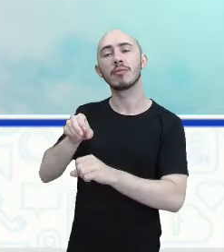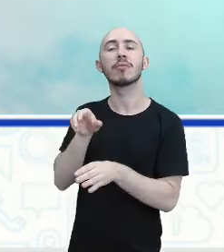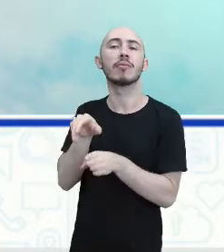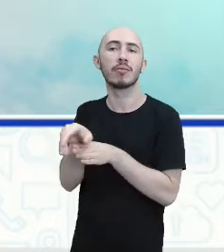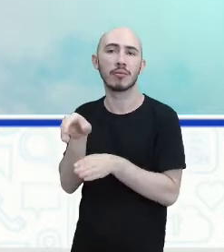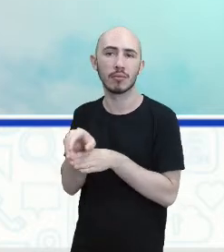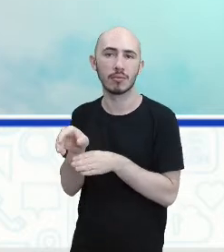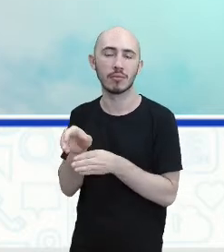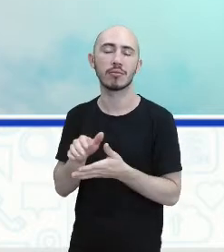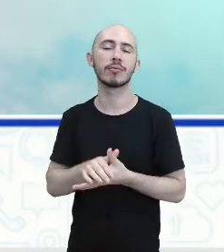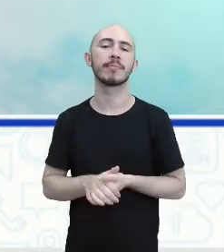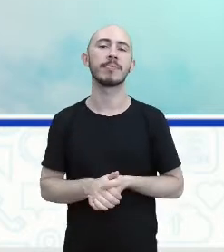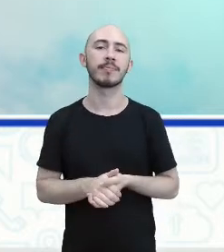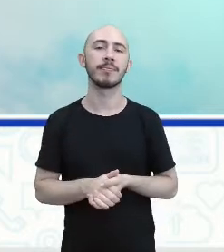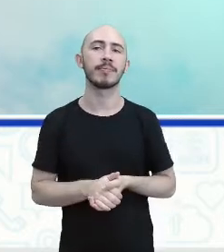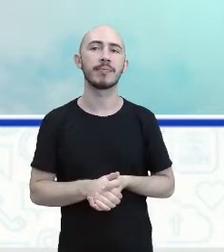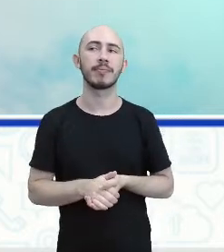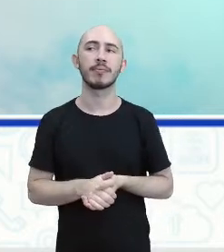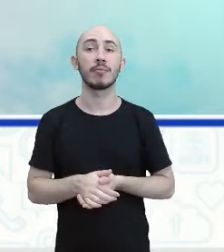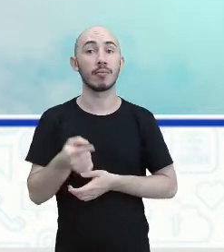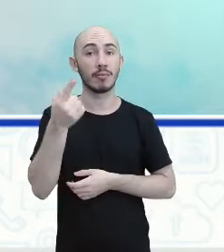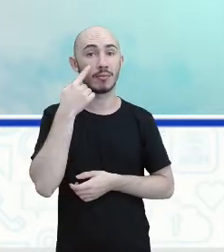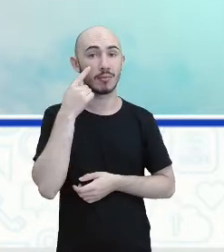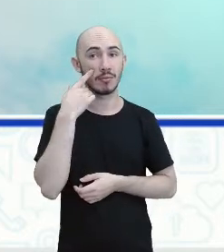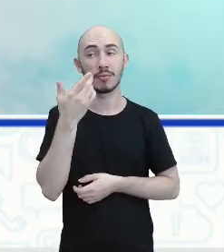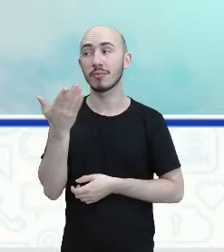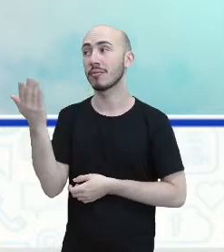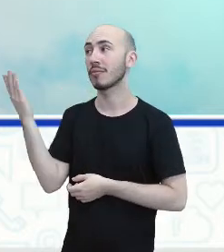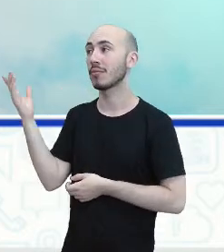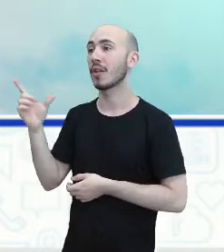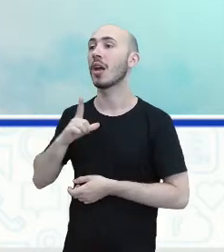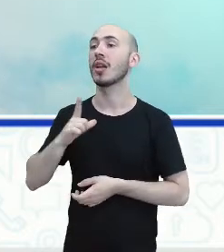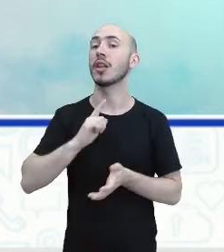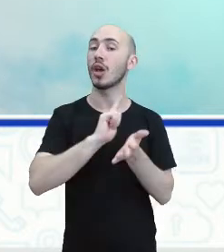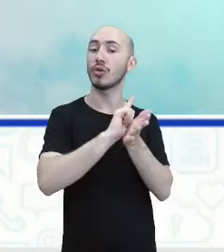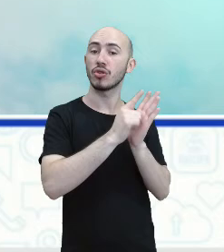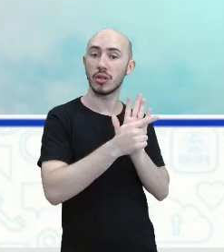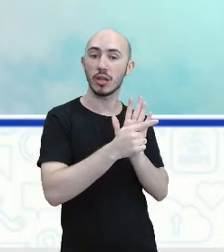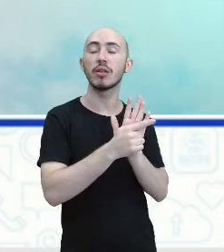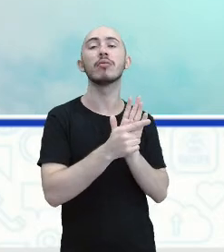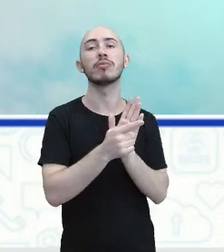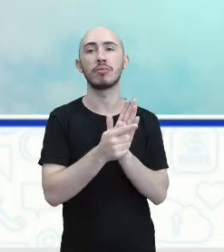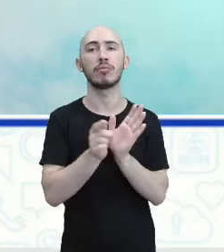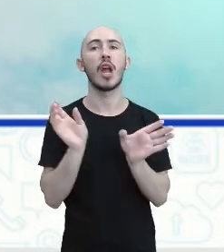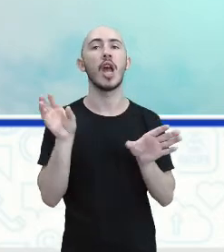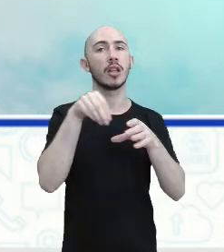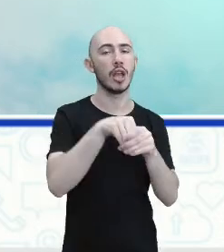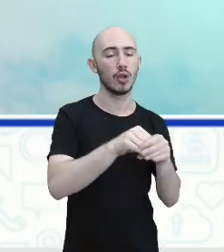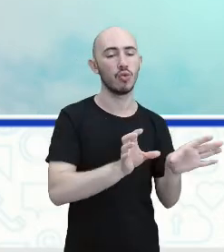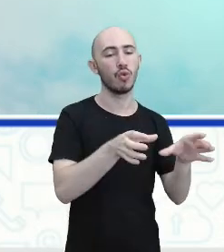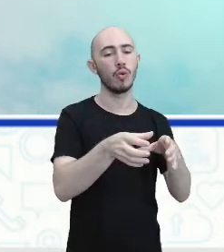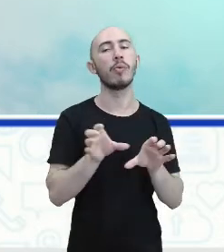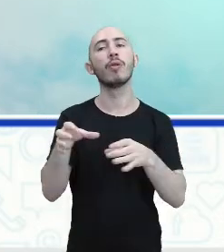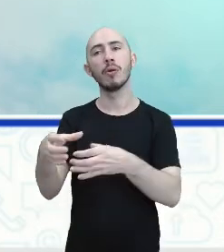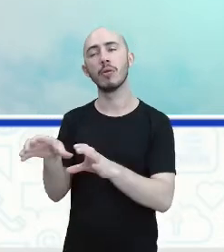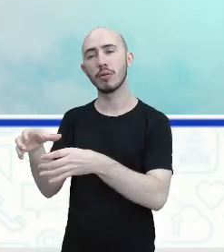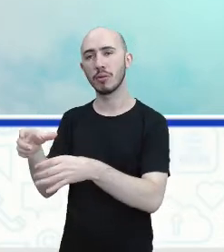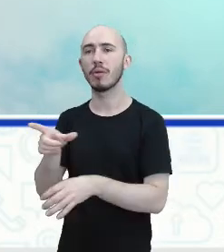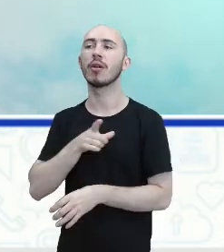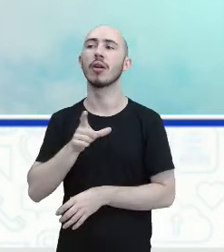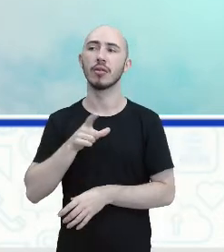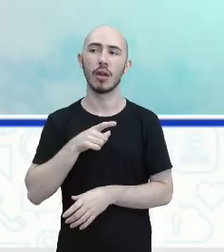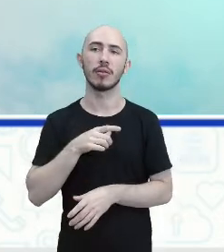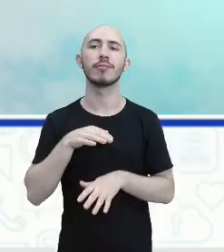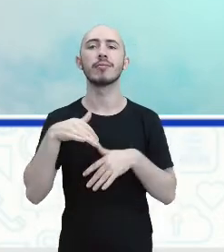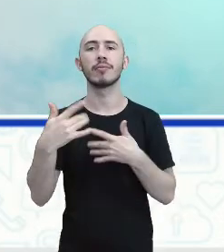descrever. Então, vejam, a gente tem os gêneros textuais que pertencem a esses agrupamentos. Os